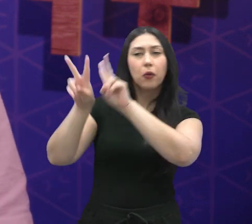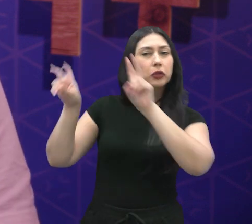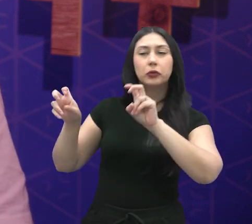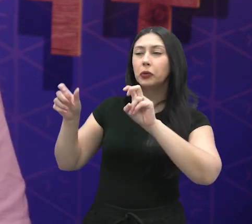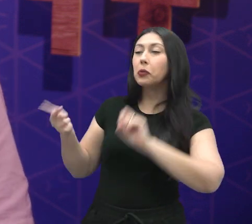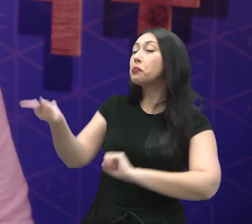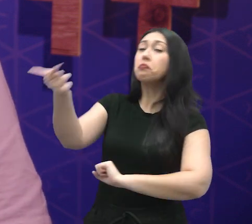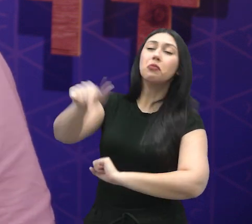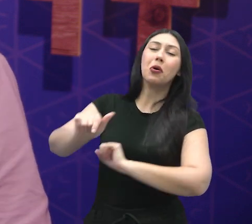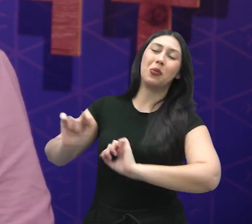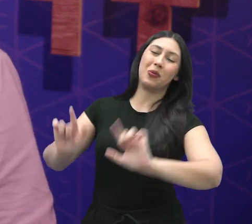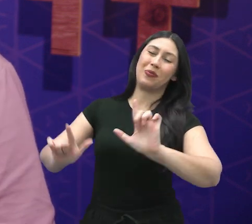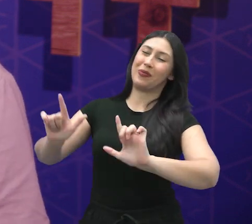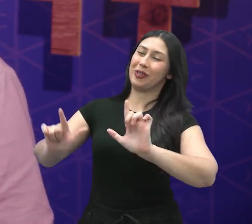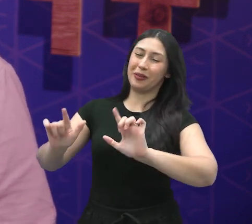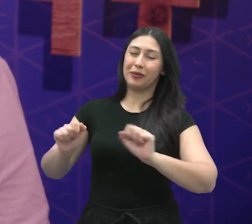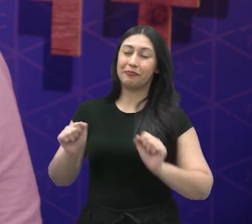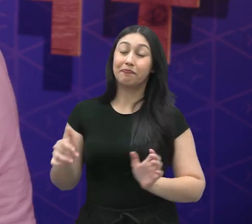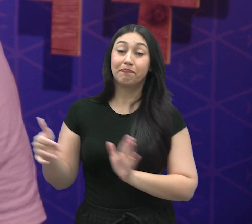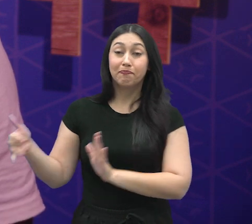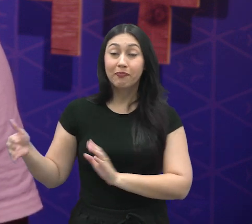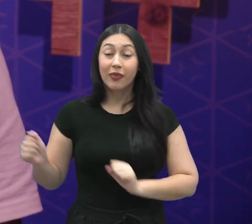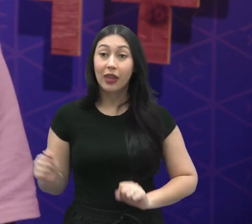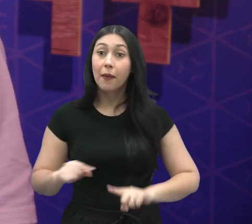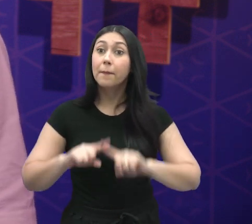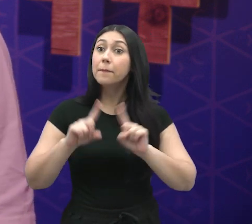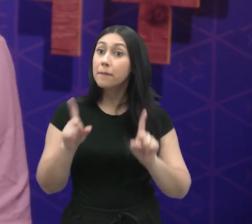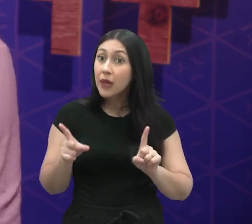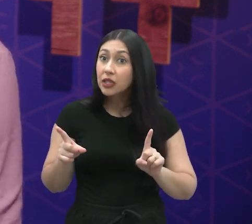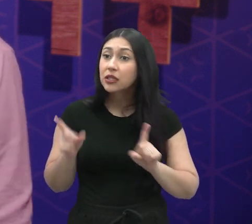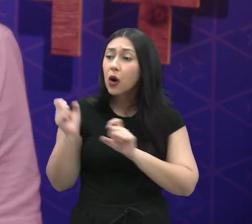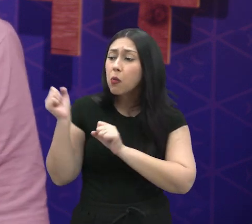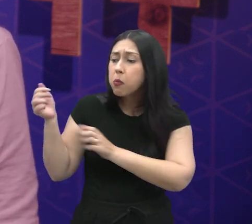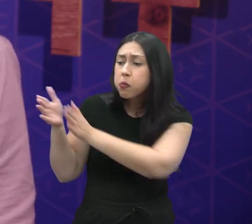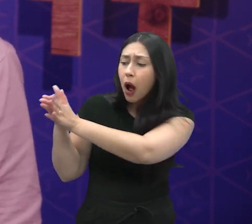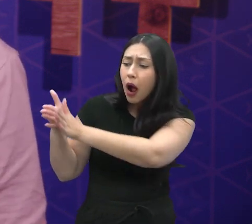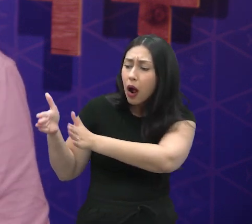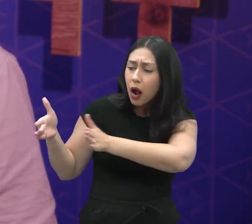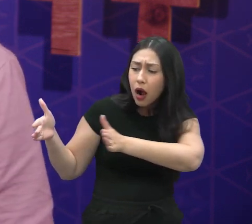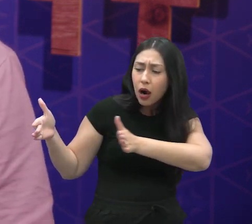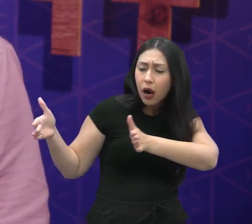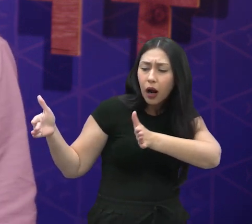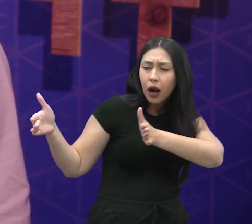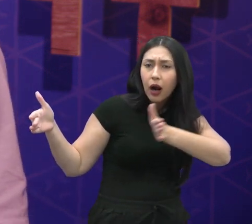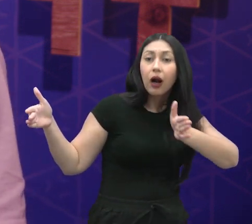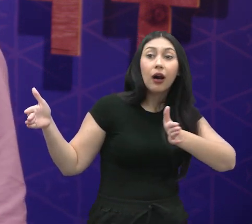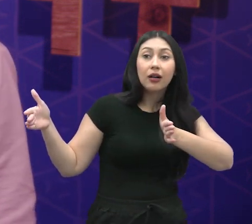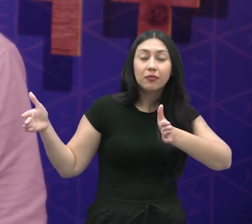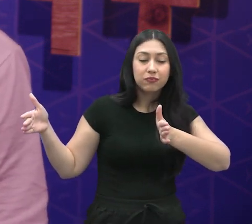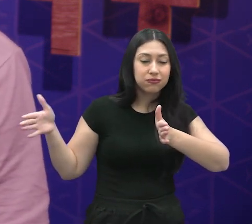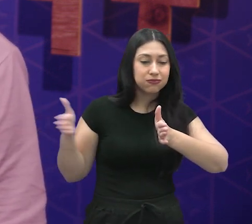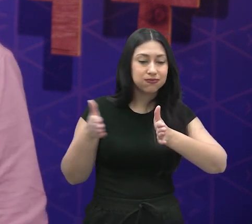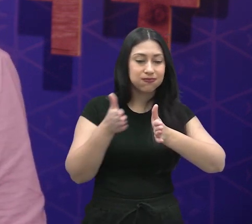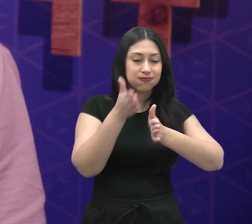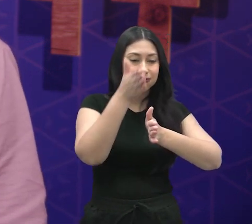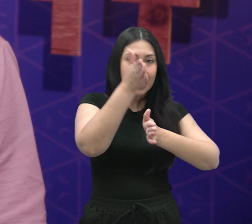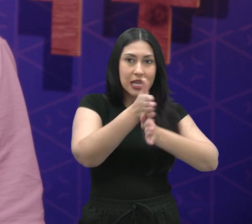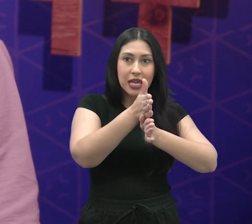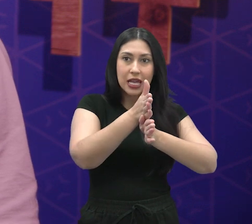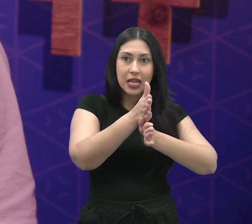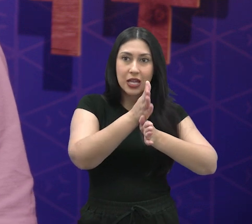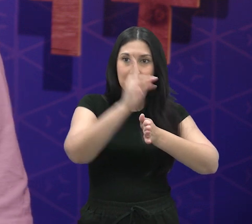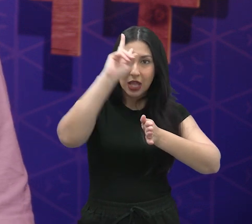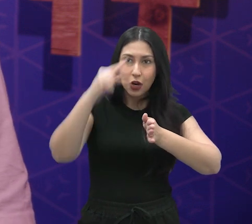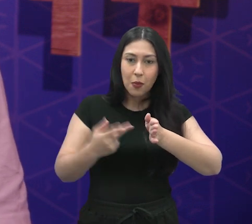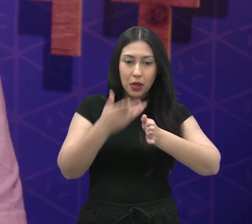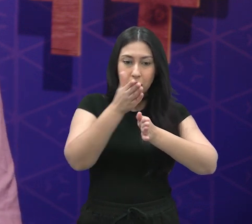A gente fala de dinossauro no outro programa, mas foram muito mais tempo do que a história da nossa espécie, da